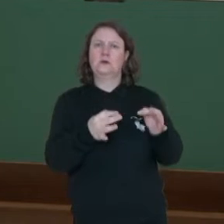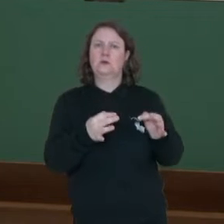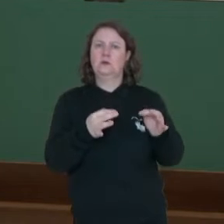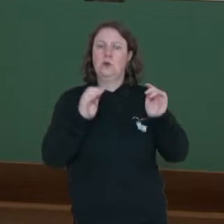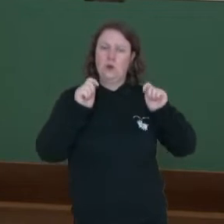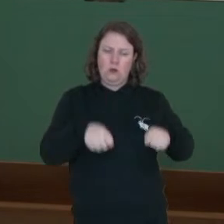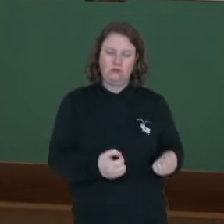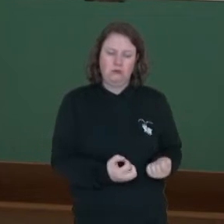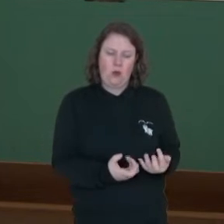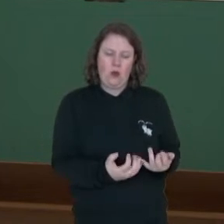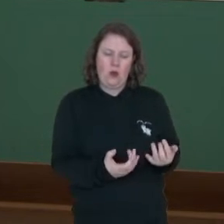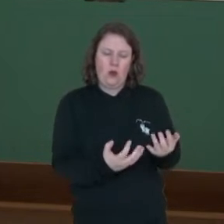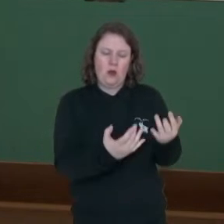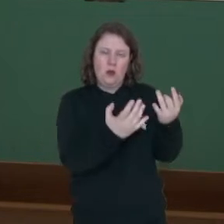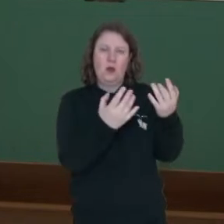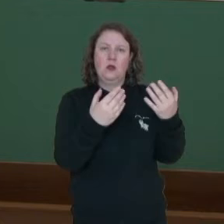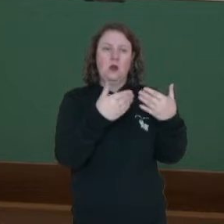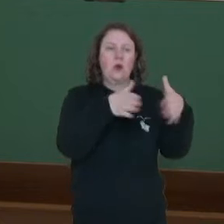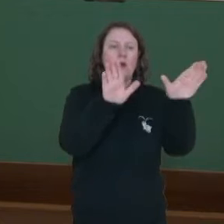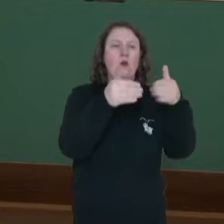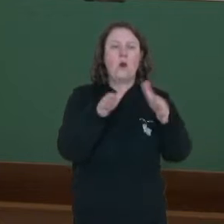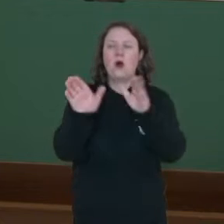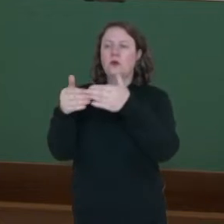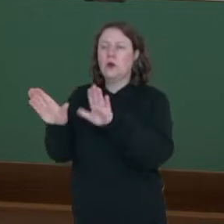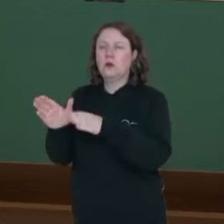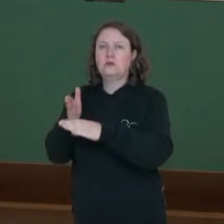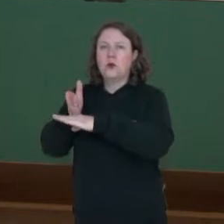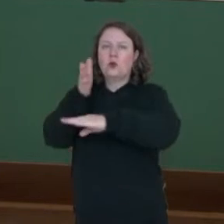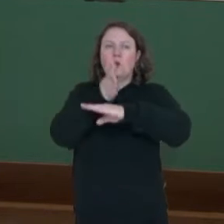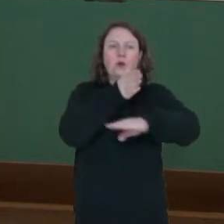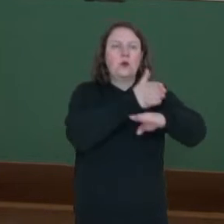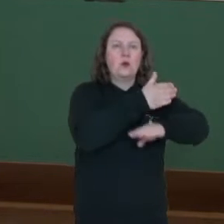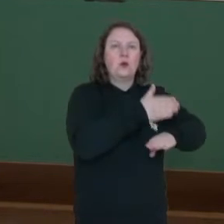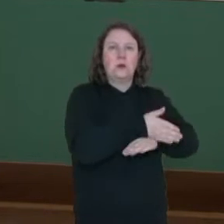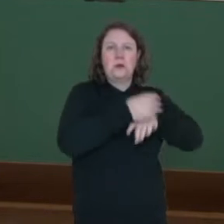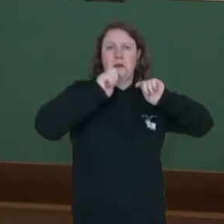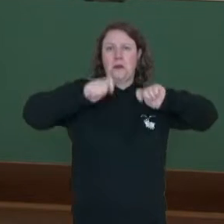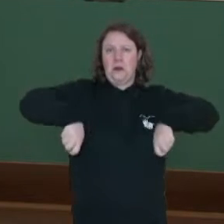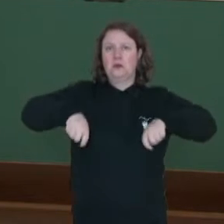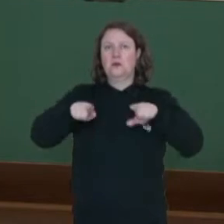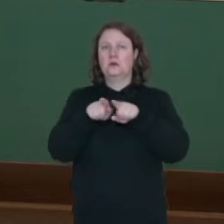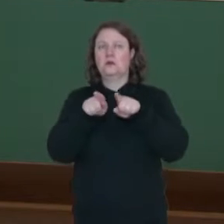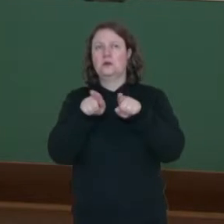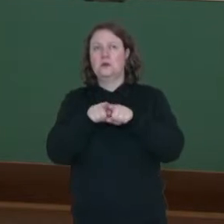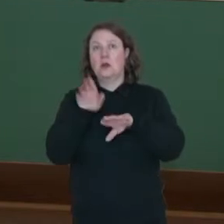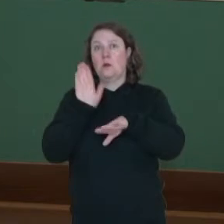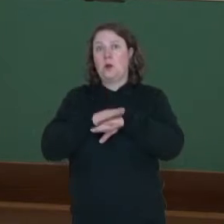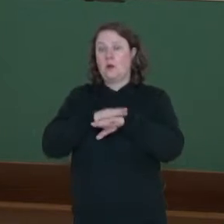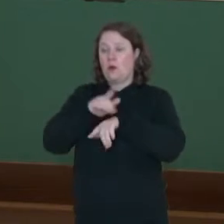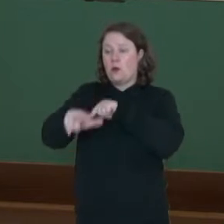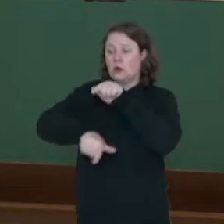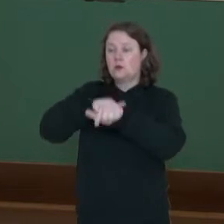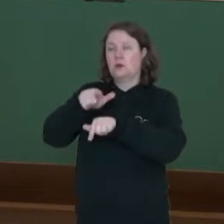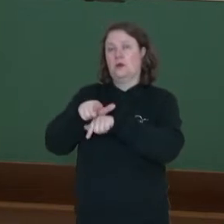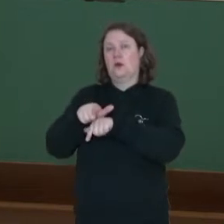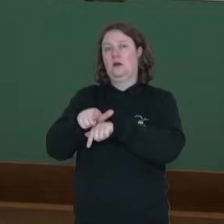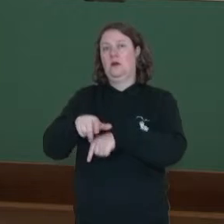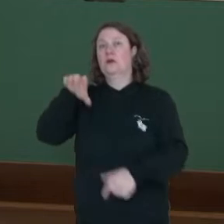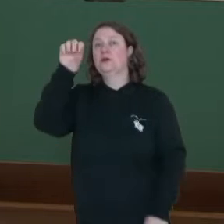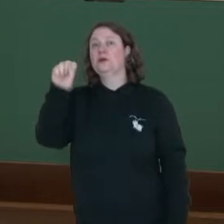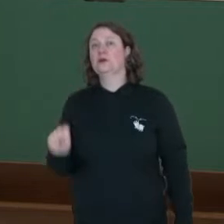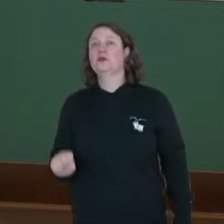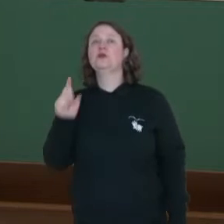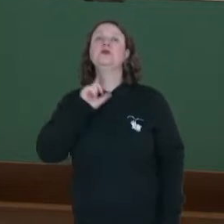as fronteiras abertas, vai encontrar um clima adequado, vai ter a mão de obra disponível. Vejam, né, a produção de café aqui no sul de